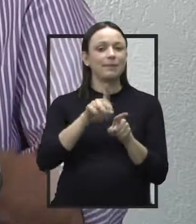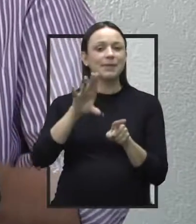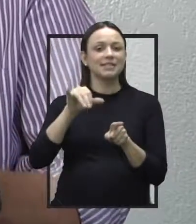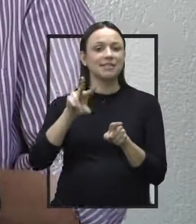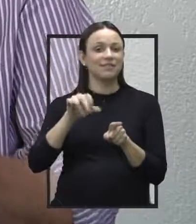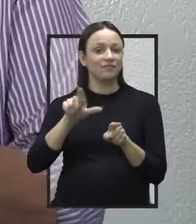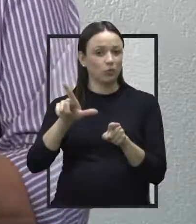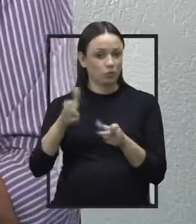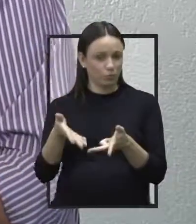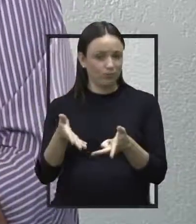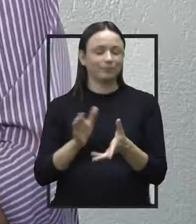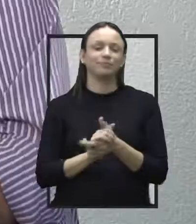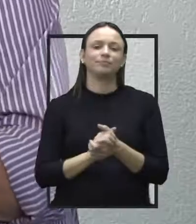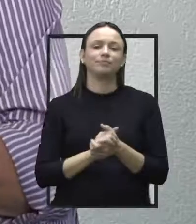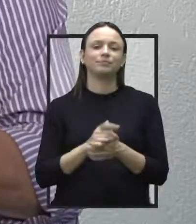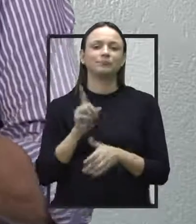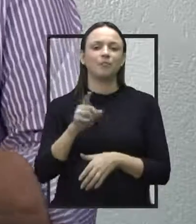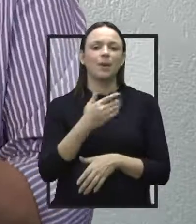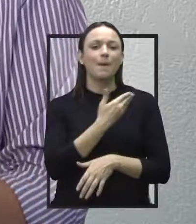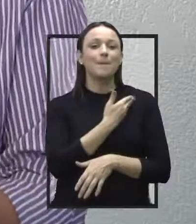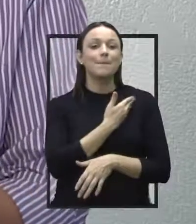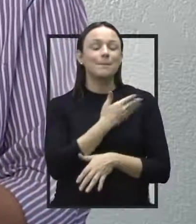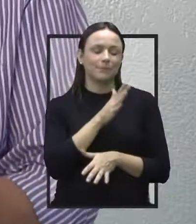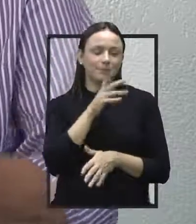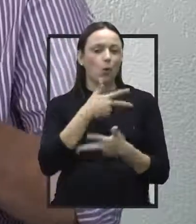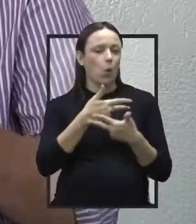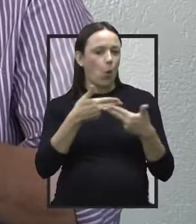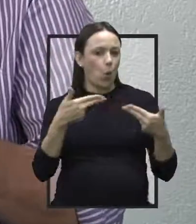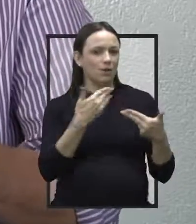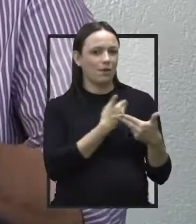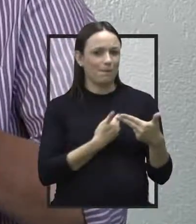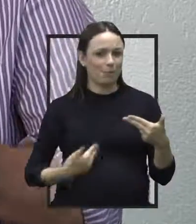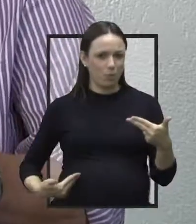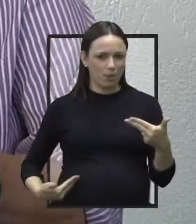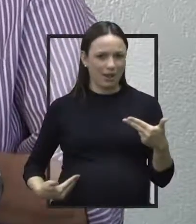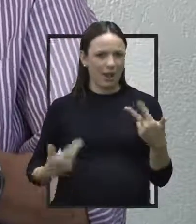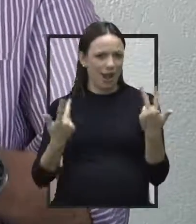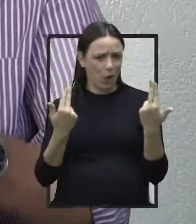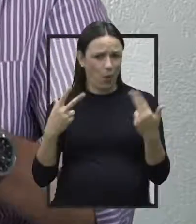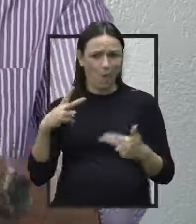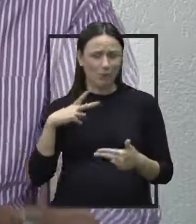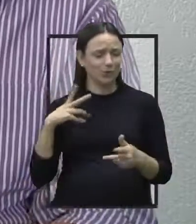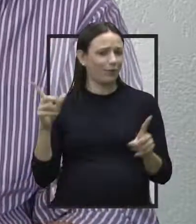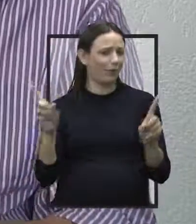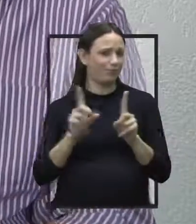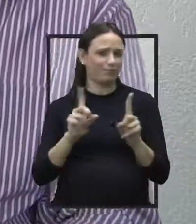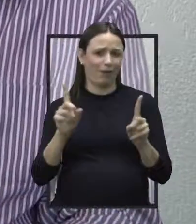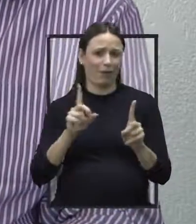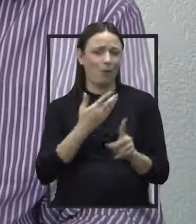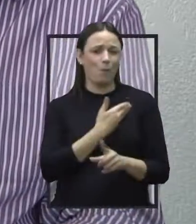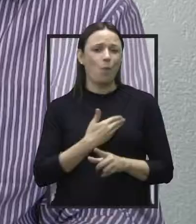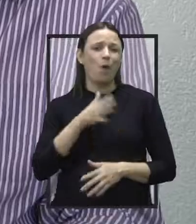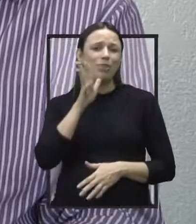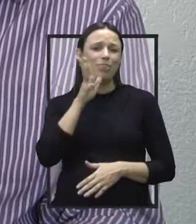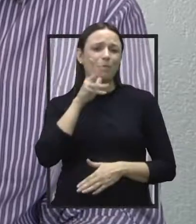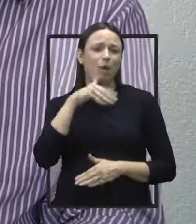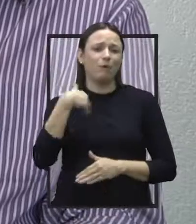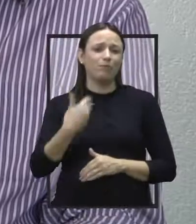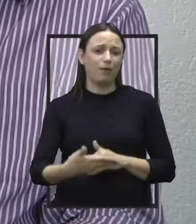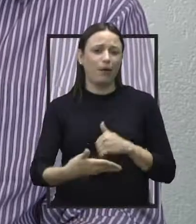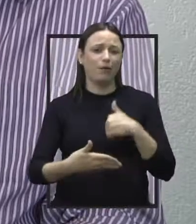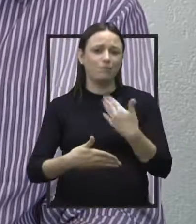coisas públicas não são como coisas privadas, demora-se muito mais o processo